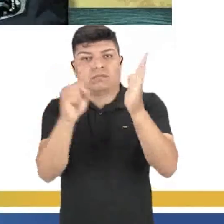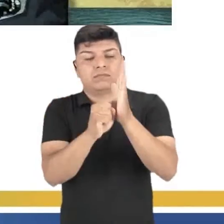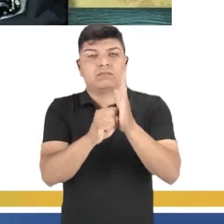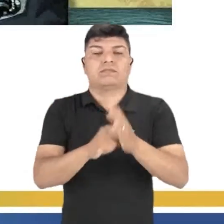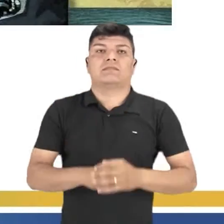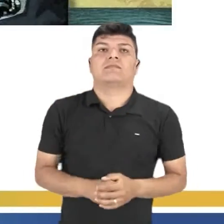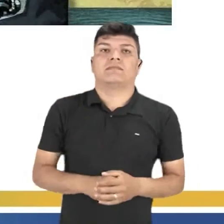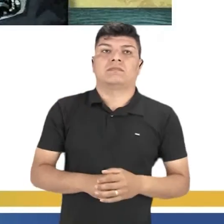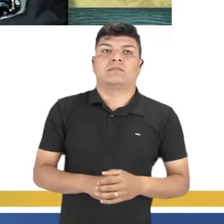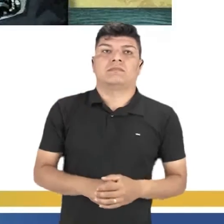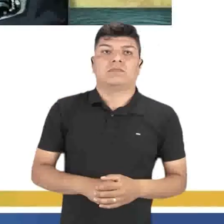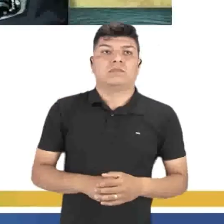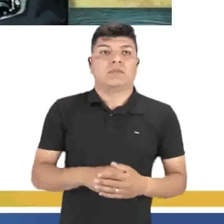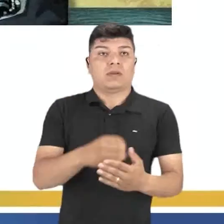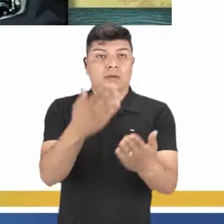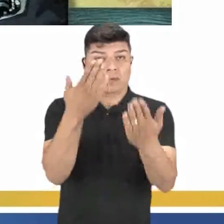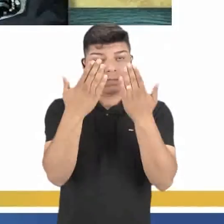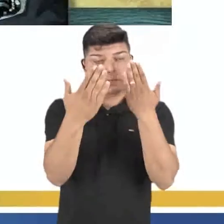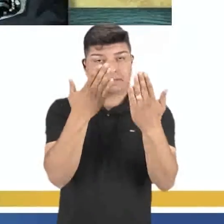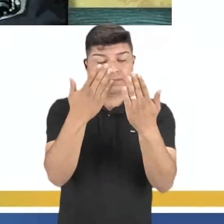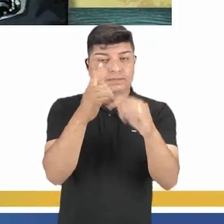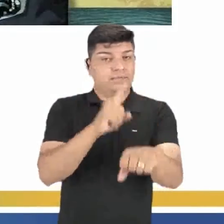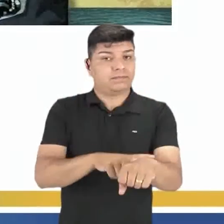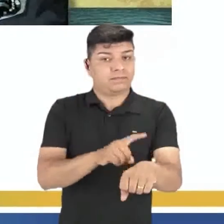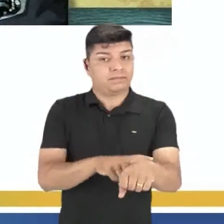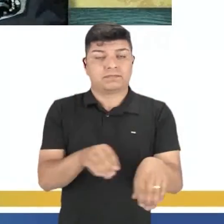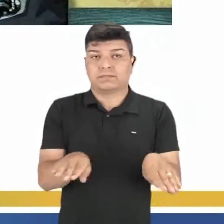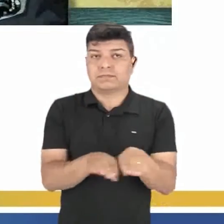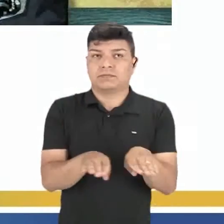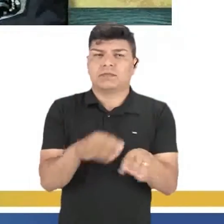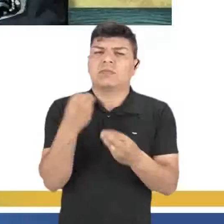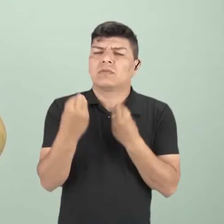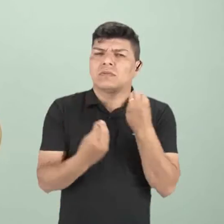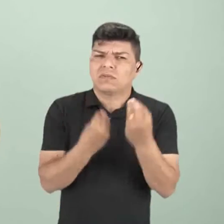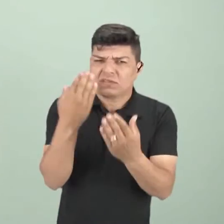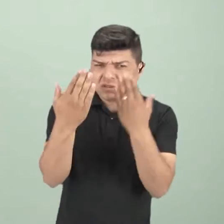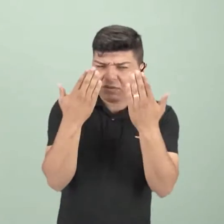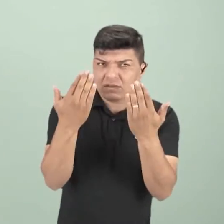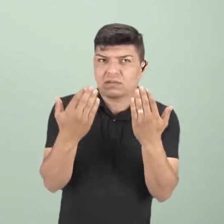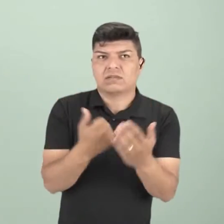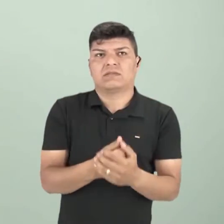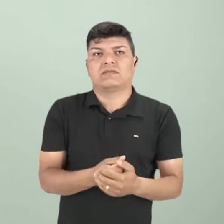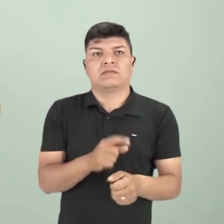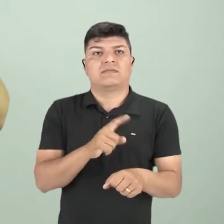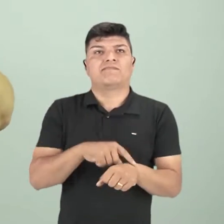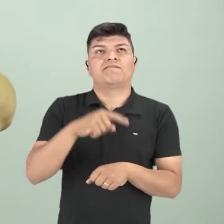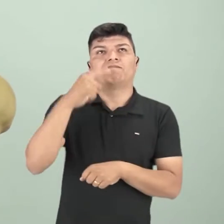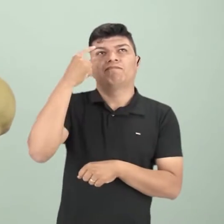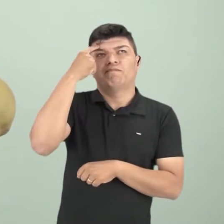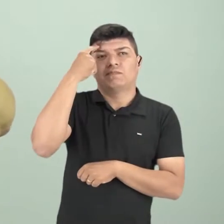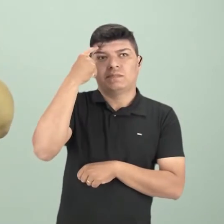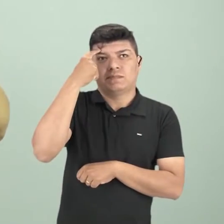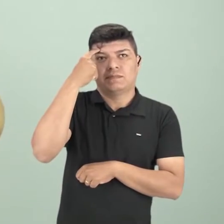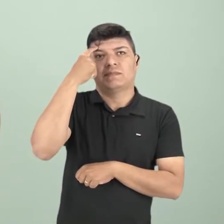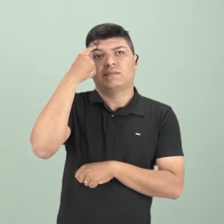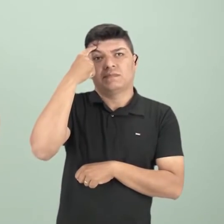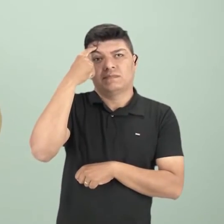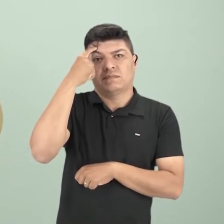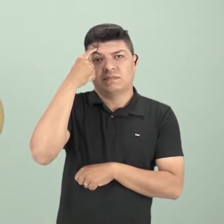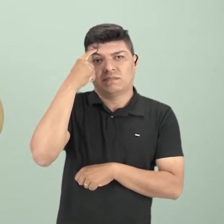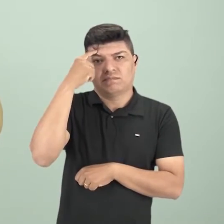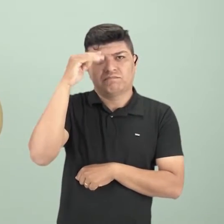bom? E o tempo psicológico. Como assim, professora, psicológico? É o tempo da memória. Ele